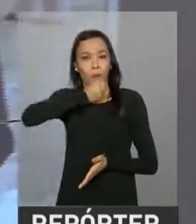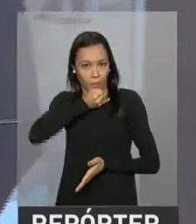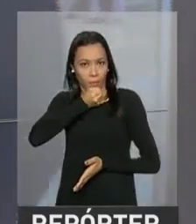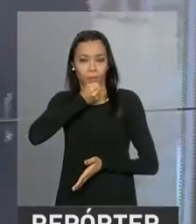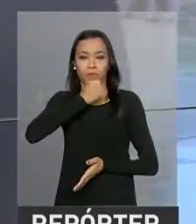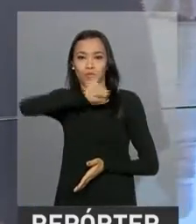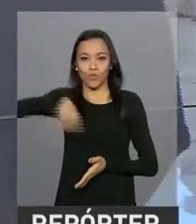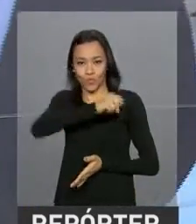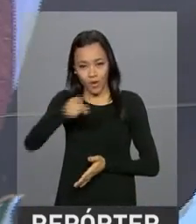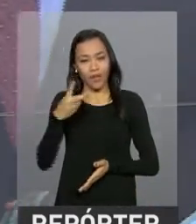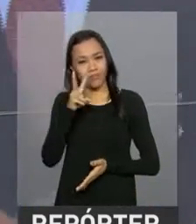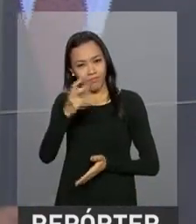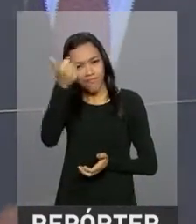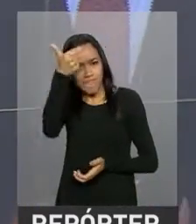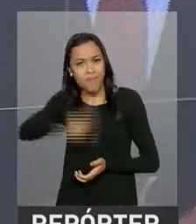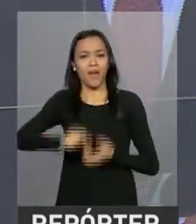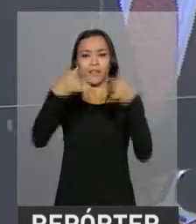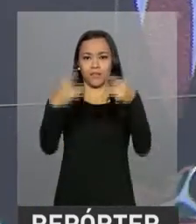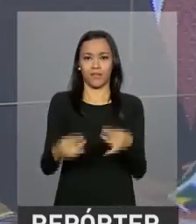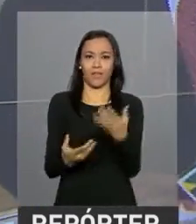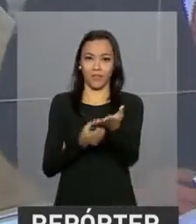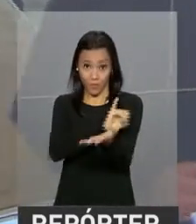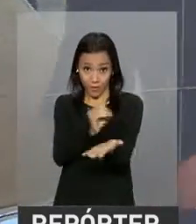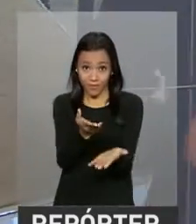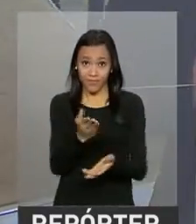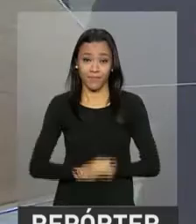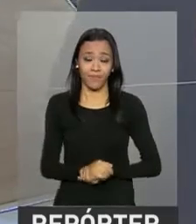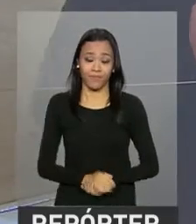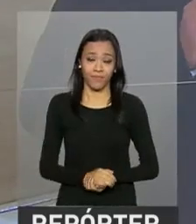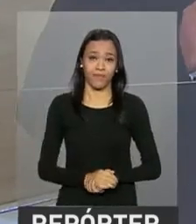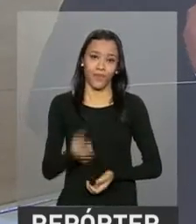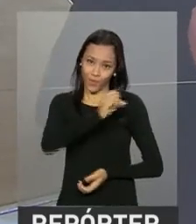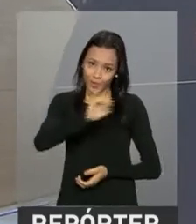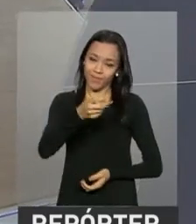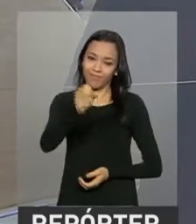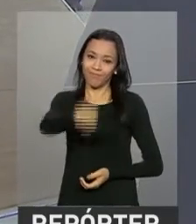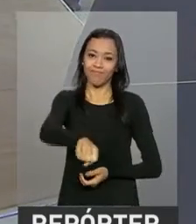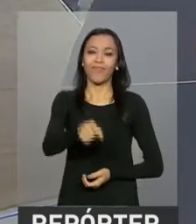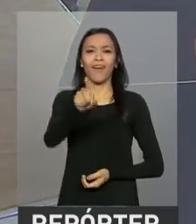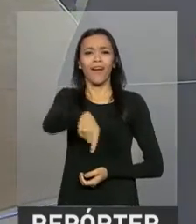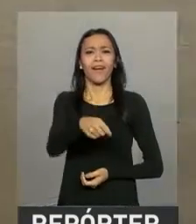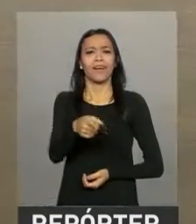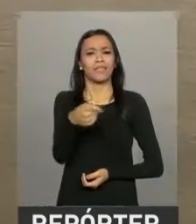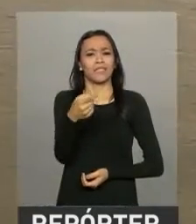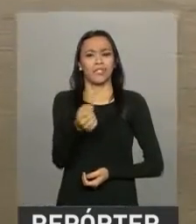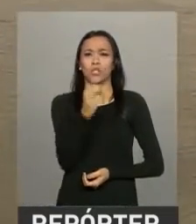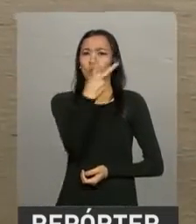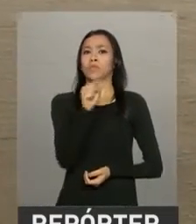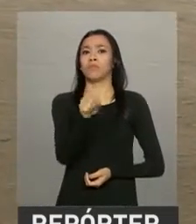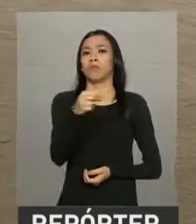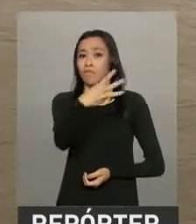acompanhar de perto o evento. Tem mais informações. Oi, João Pedro. Oi, Daniela, isso mesmo. Entre essas